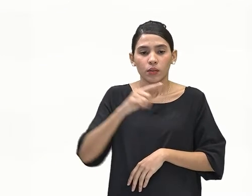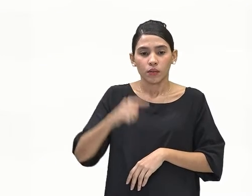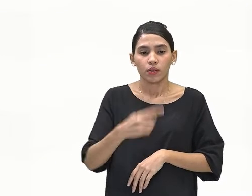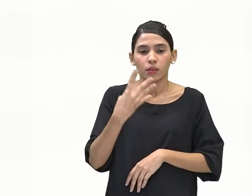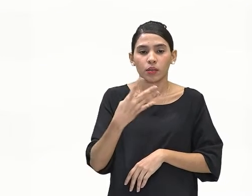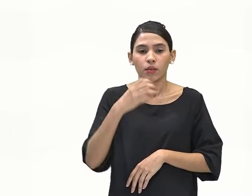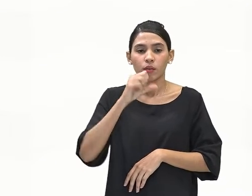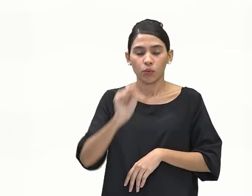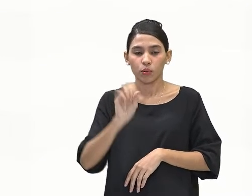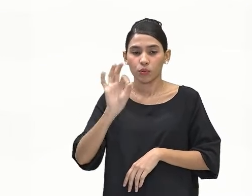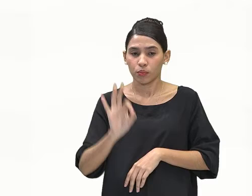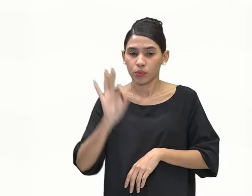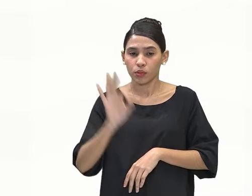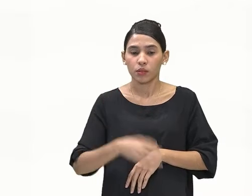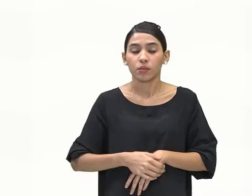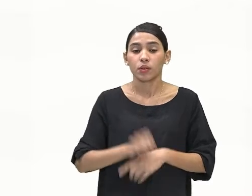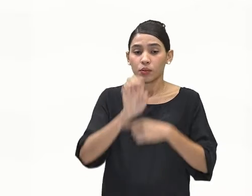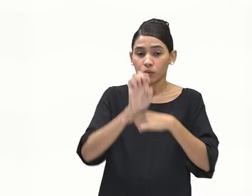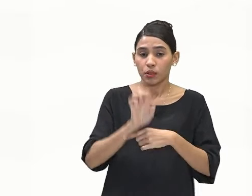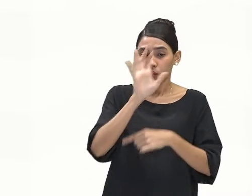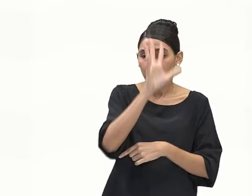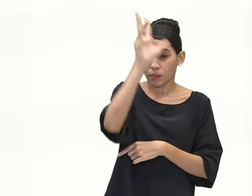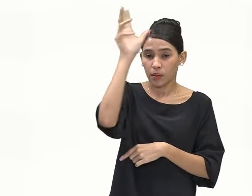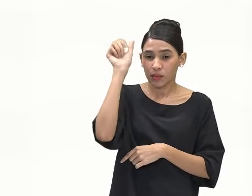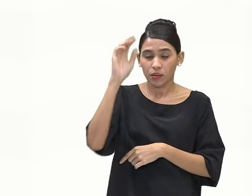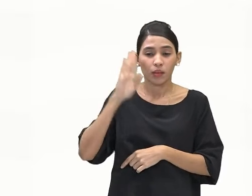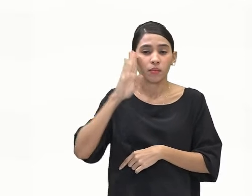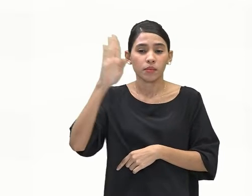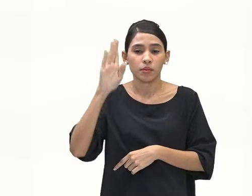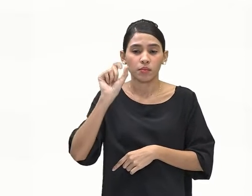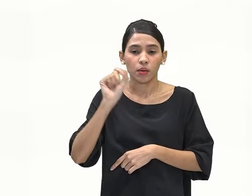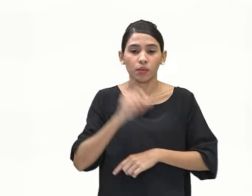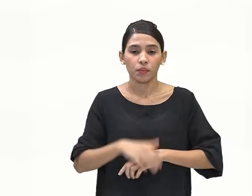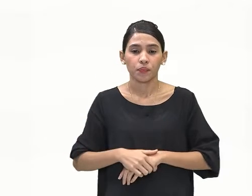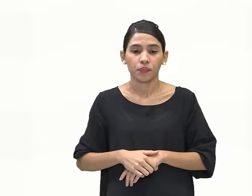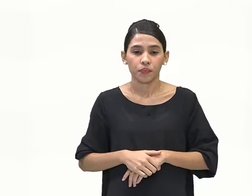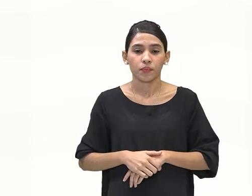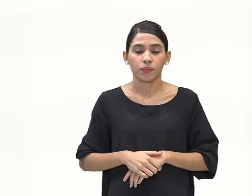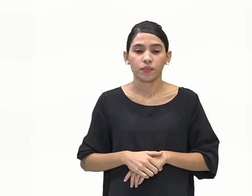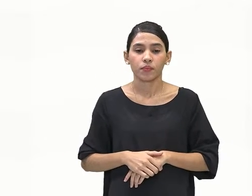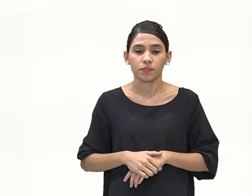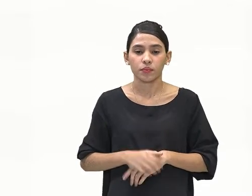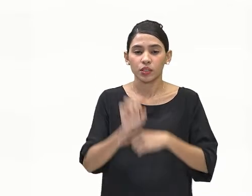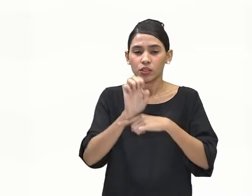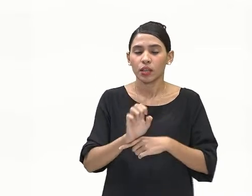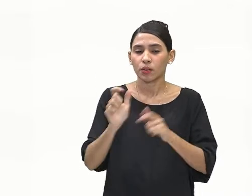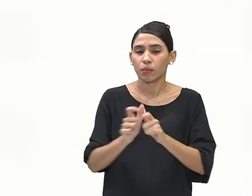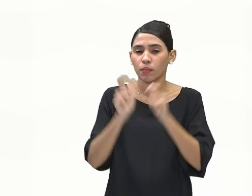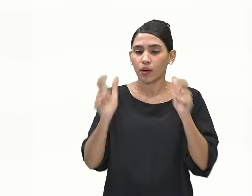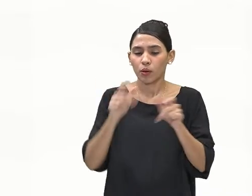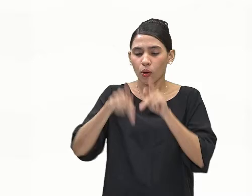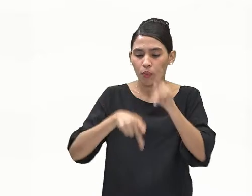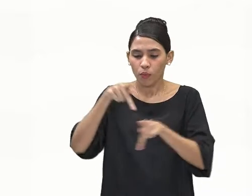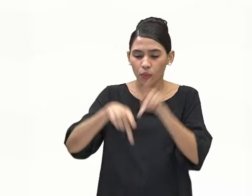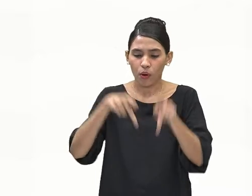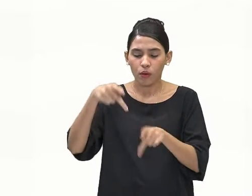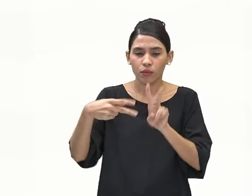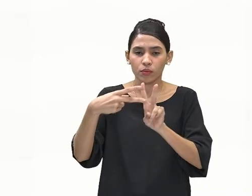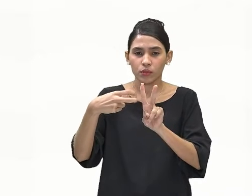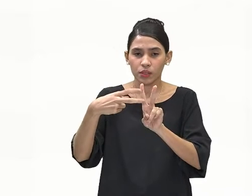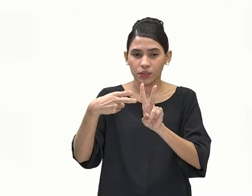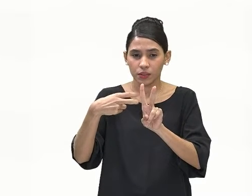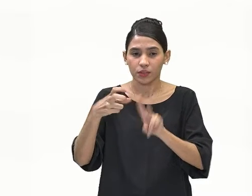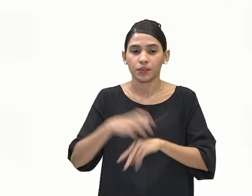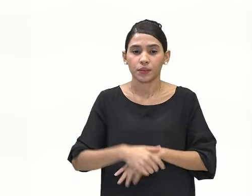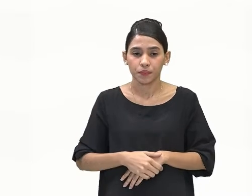40,48%. O estado do Amazonas tem o destaque para o estado com maior concentração de população